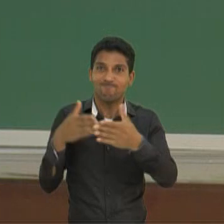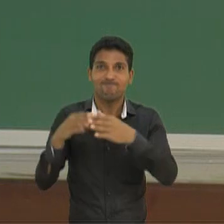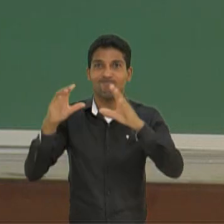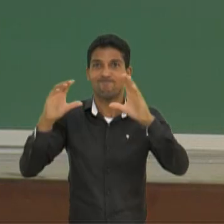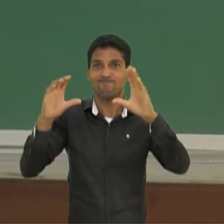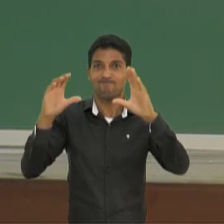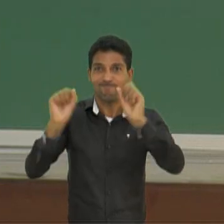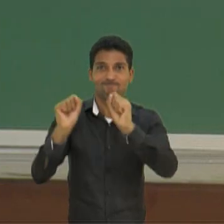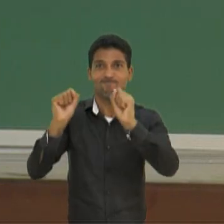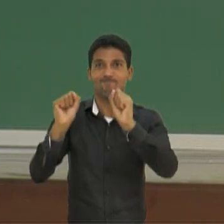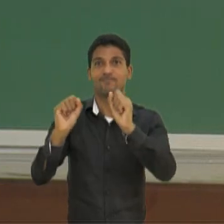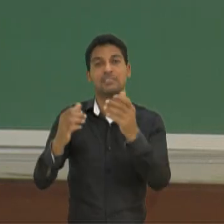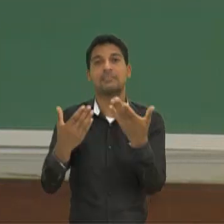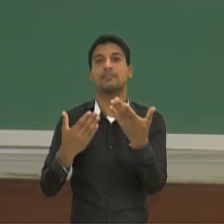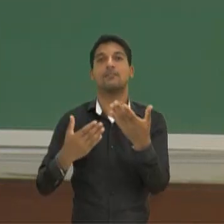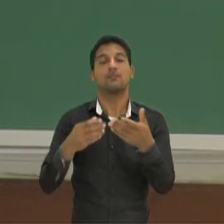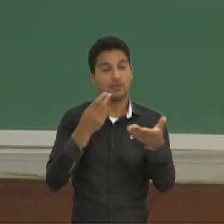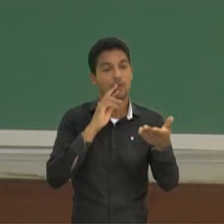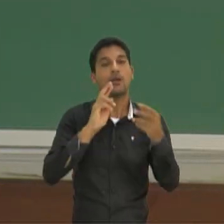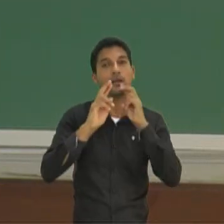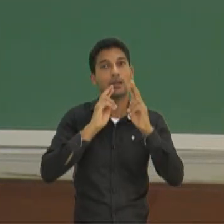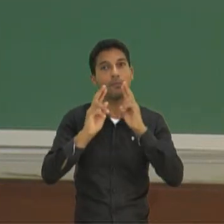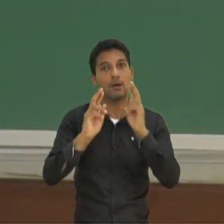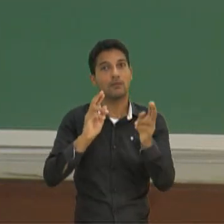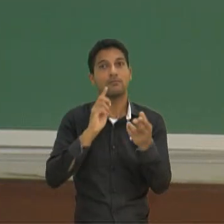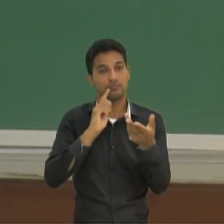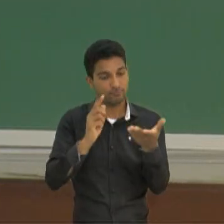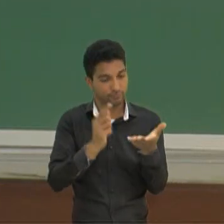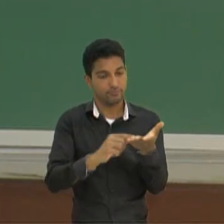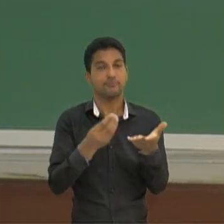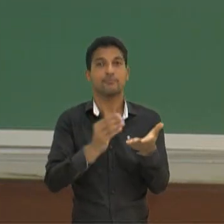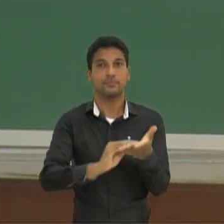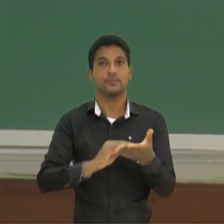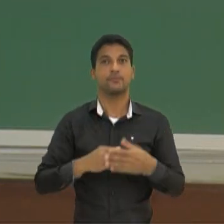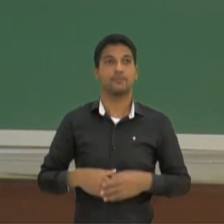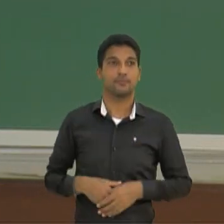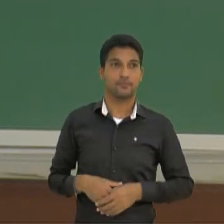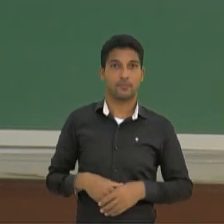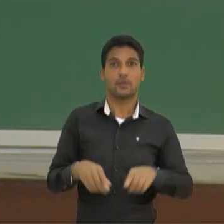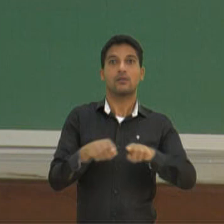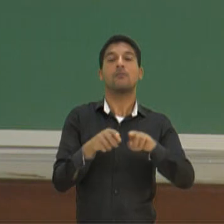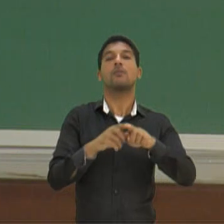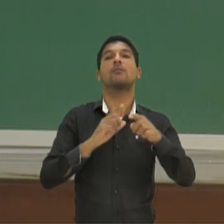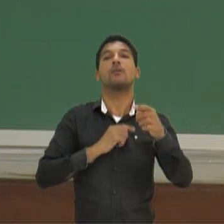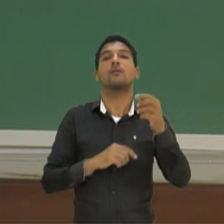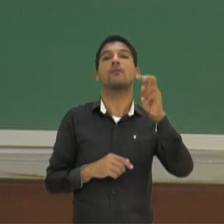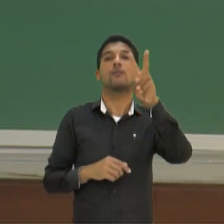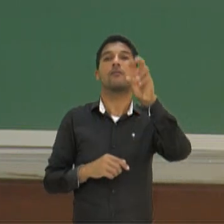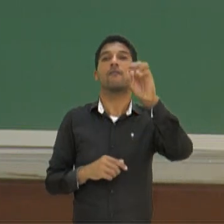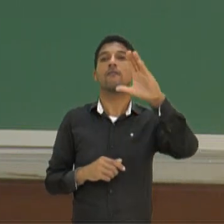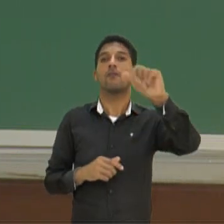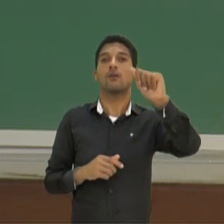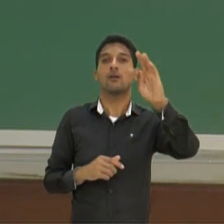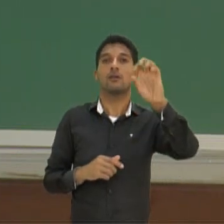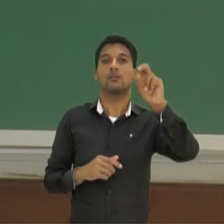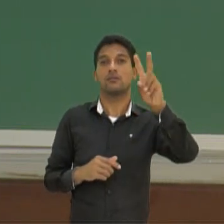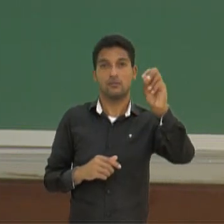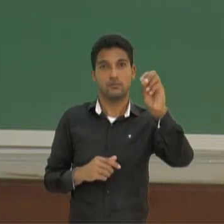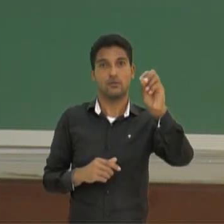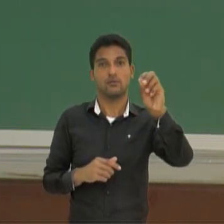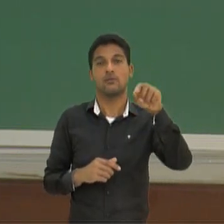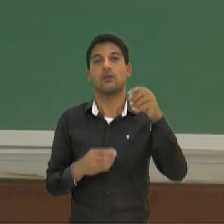veja, também a gente pode trazer o vocativo, né? O vocativo é a forma que eu chamo a pessoa para prestar atenção naquilo que eu